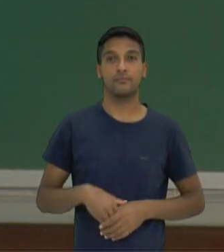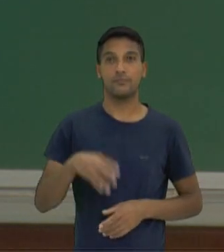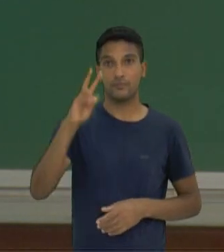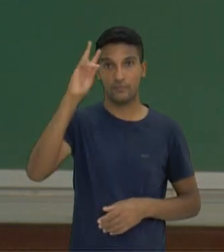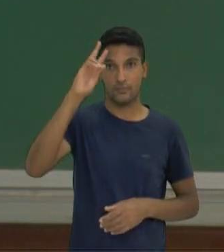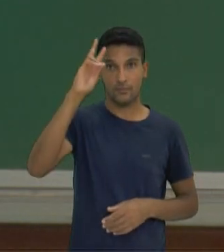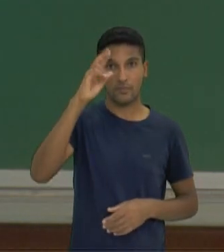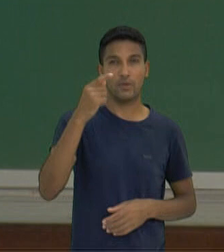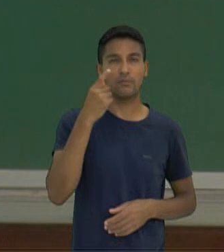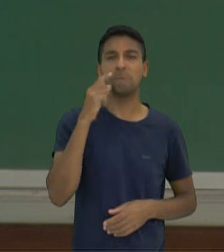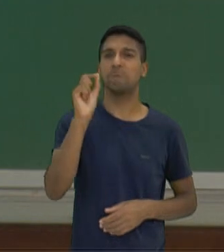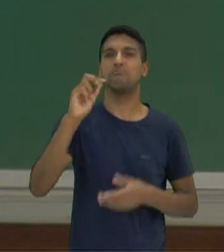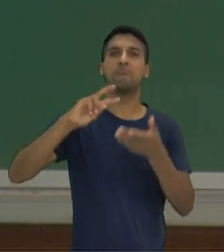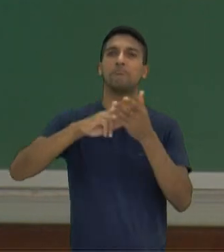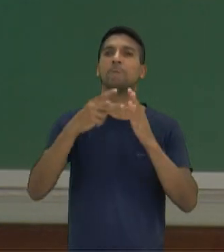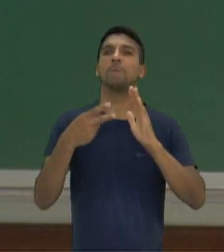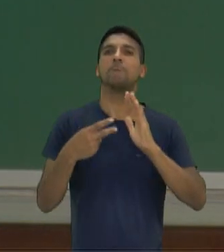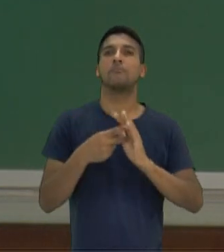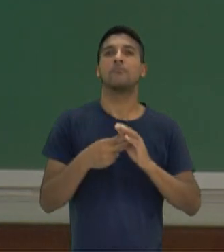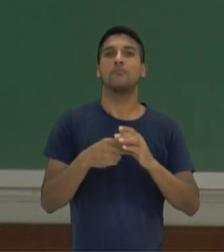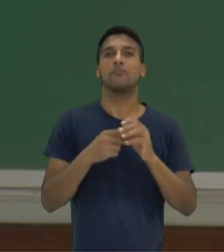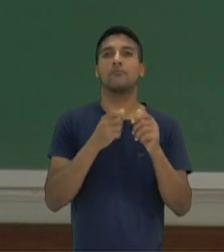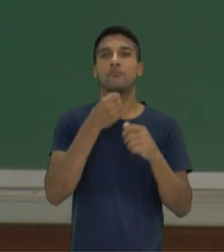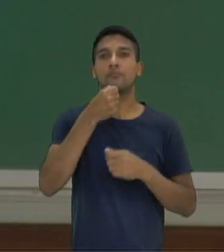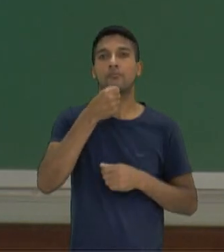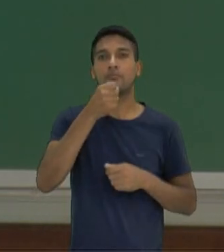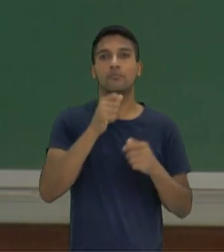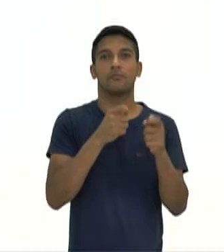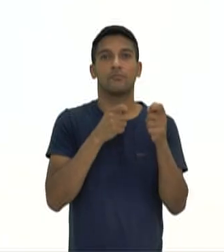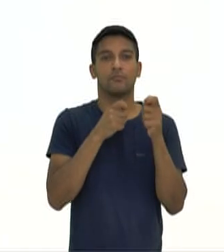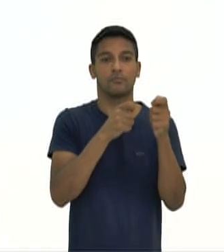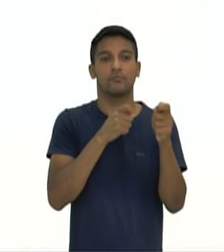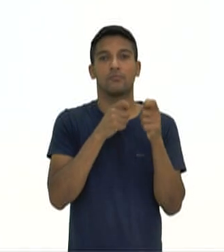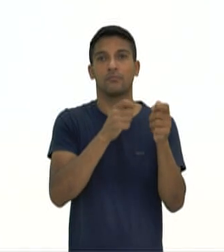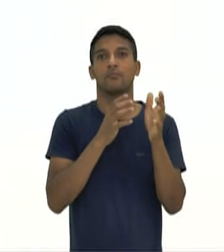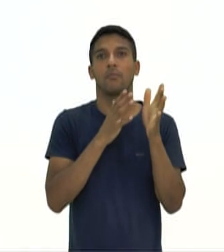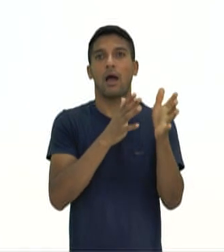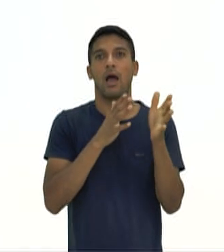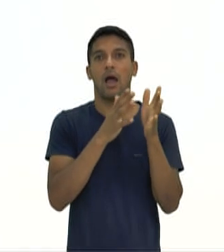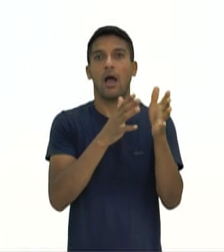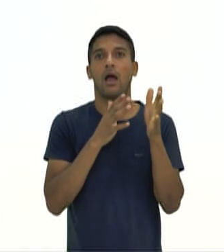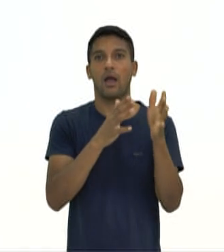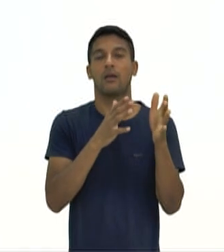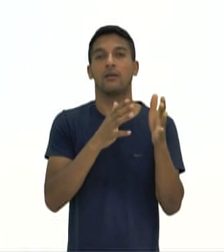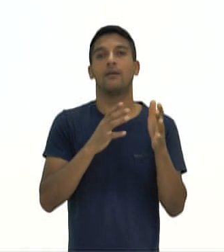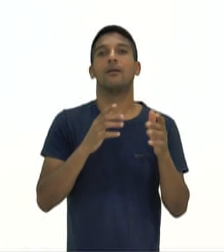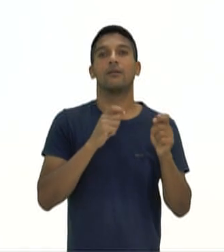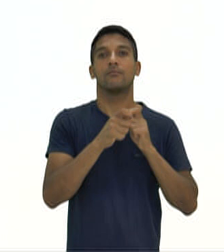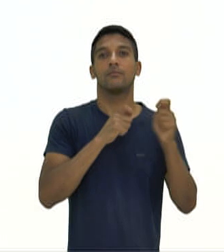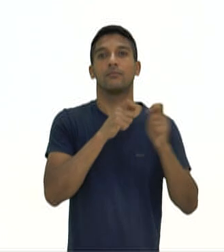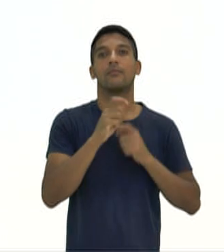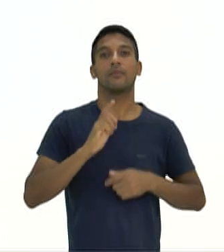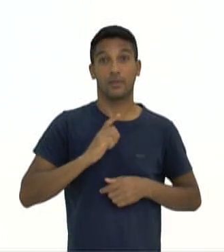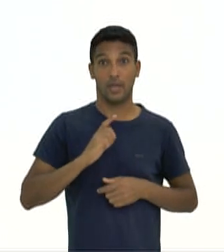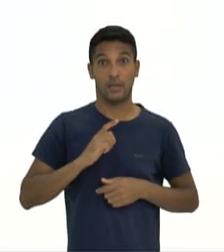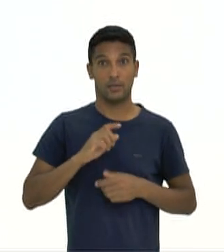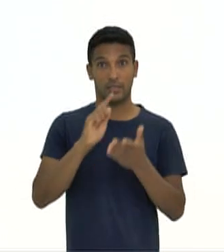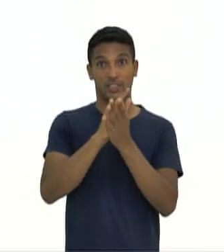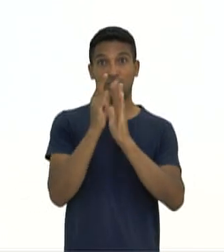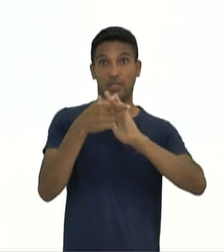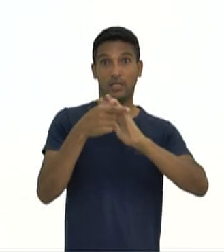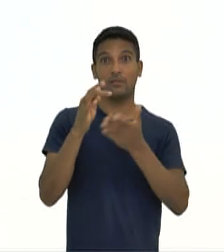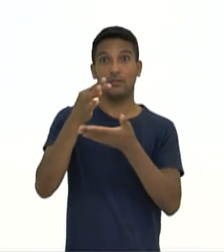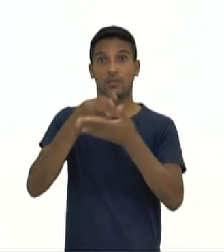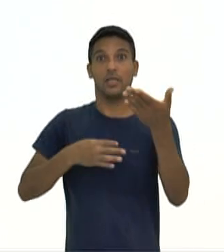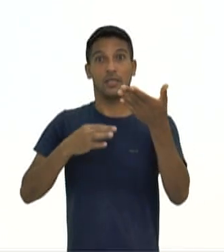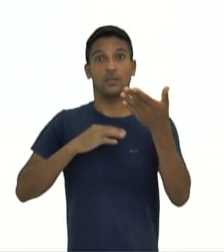Lembrando, o que é uma entrevista? É um gênero textual que se estrutura em perguntas e respostas. Tem origem na